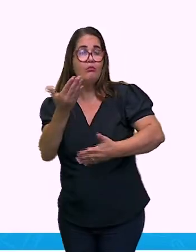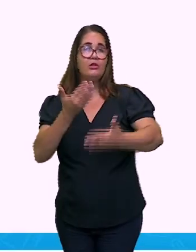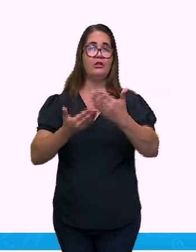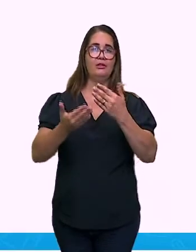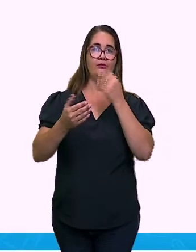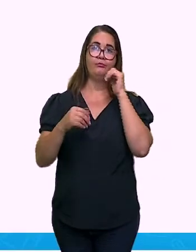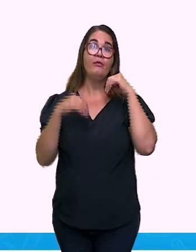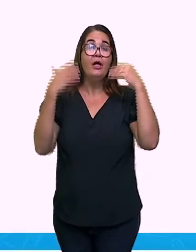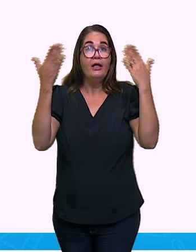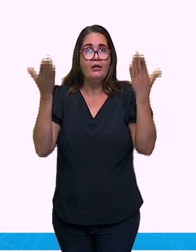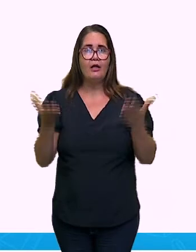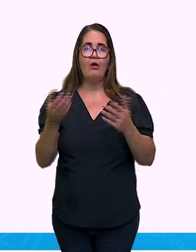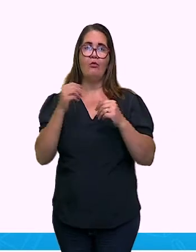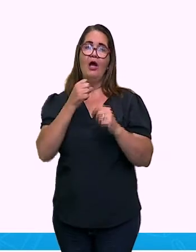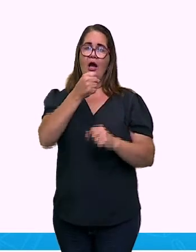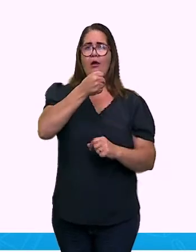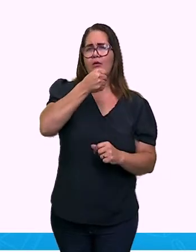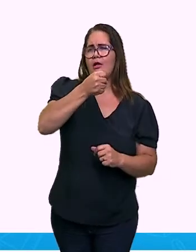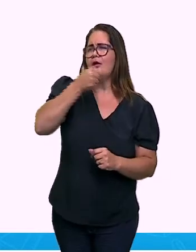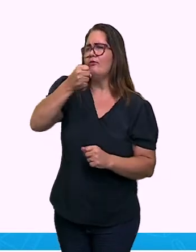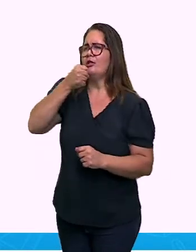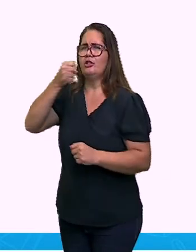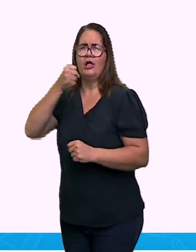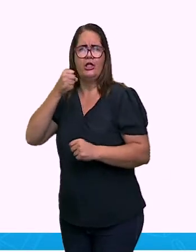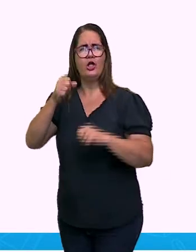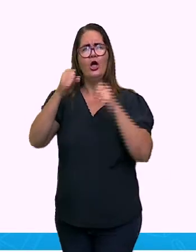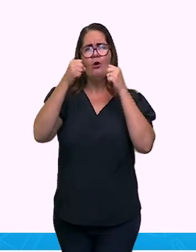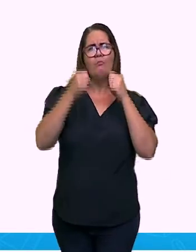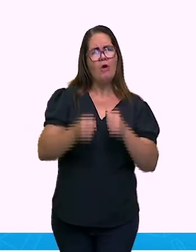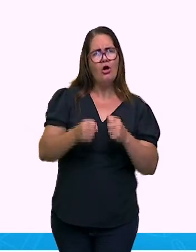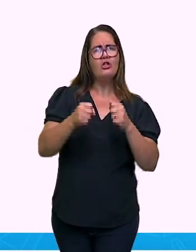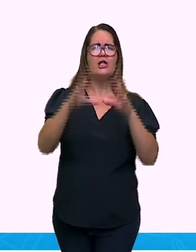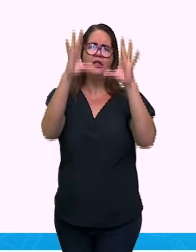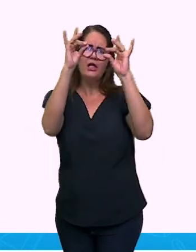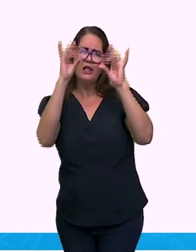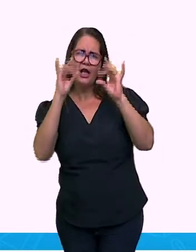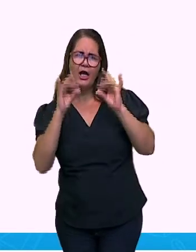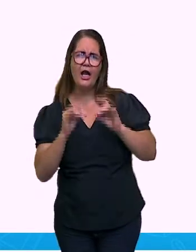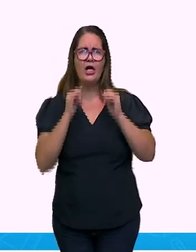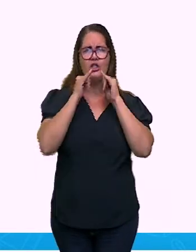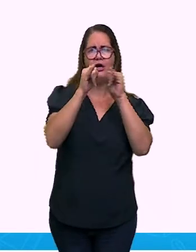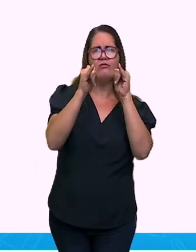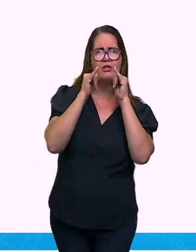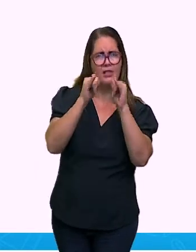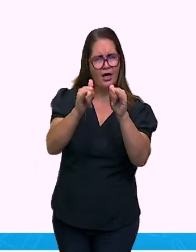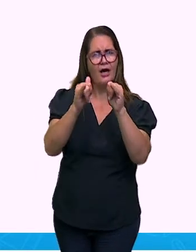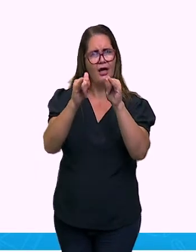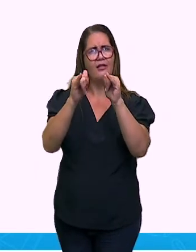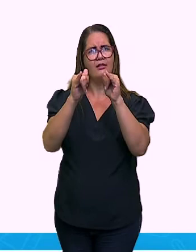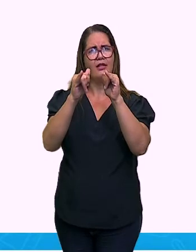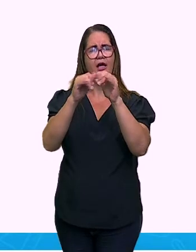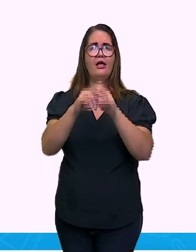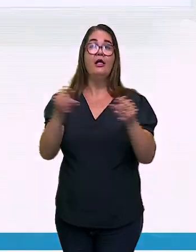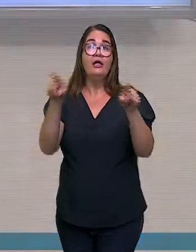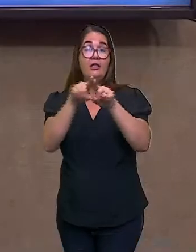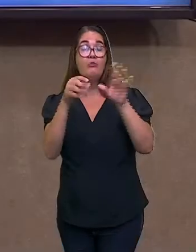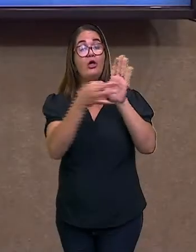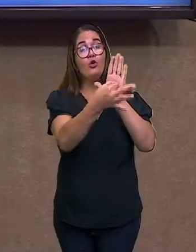ela pode ser do tipo narrativo, descritivo, informativo ou